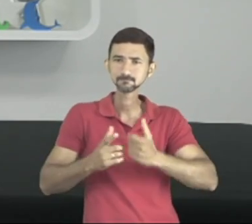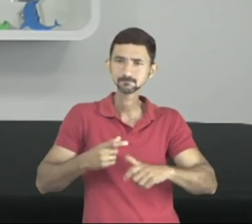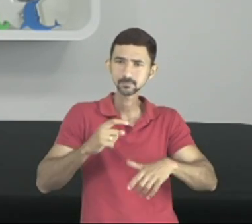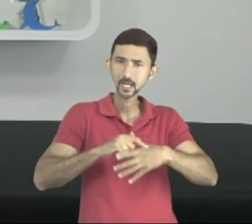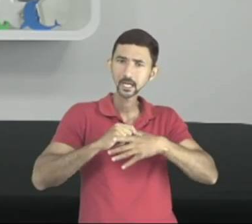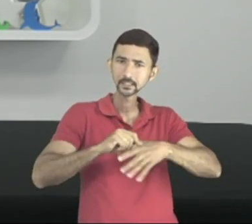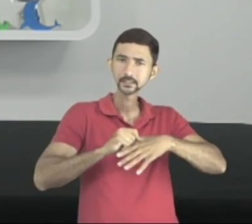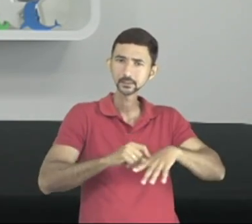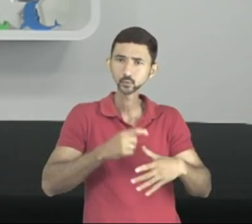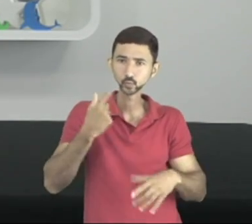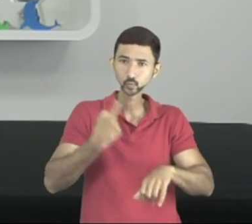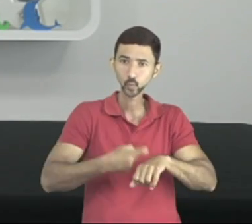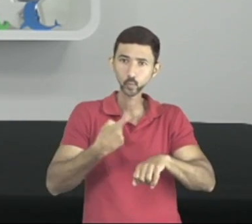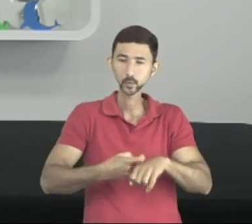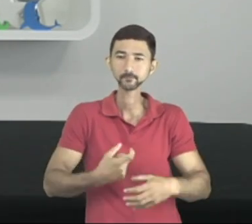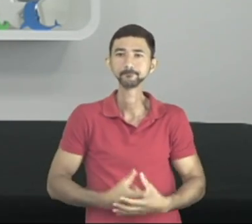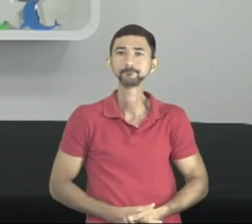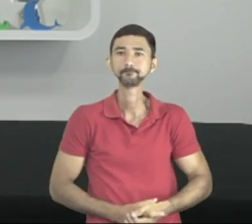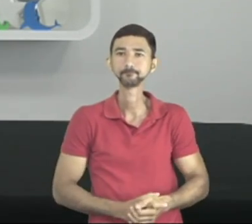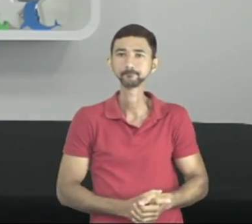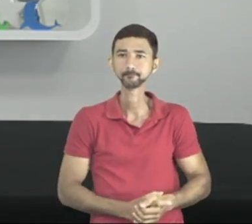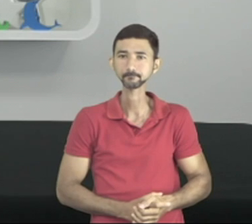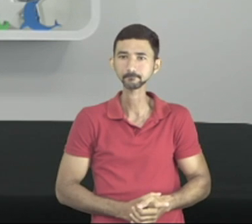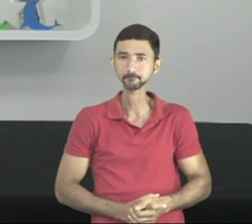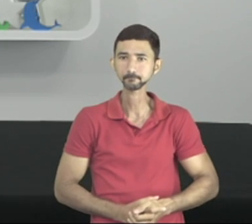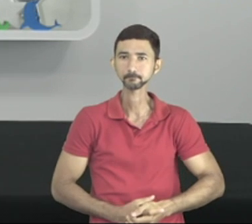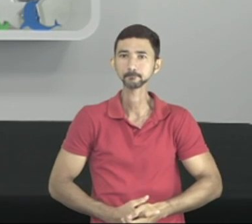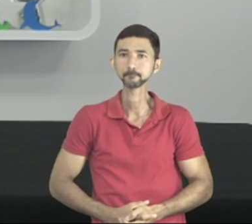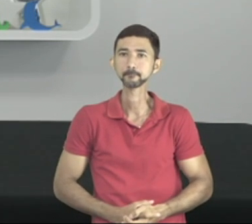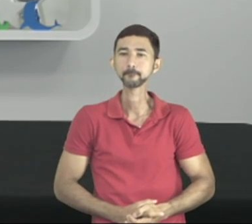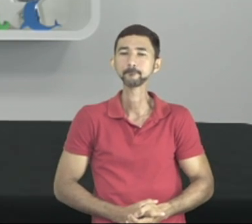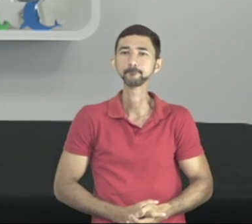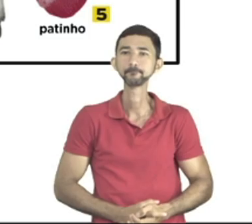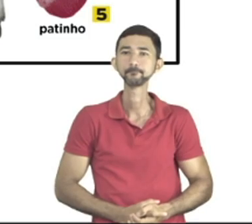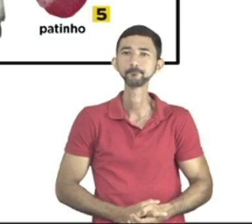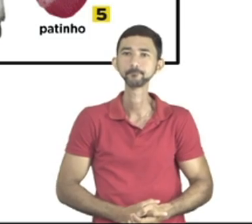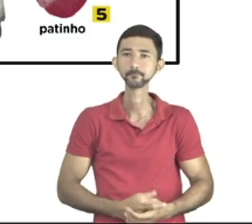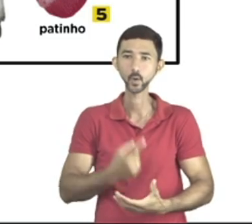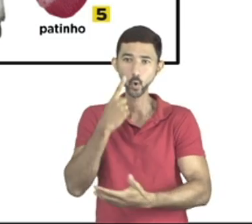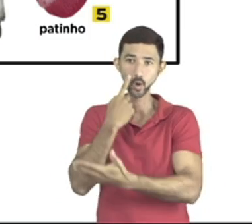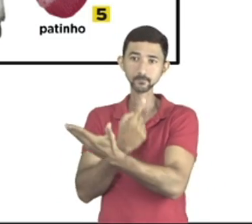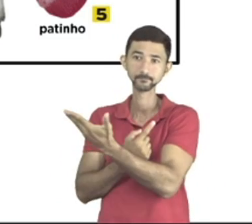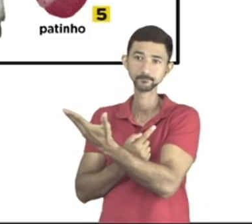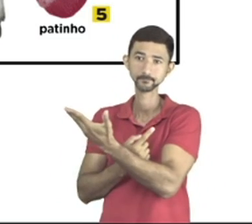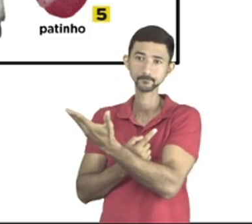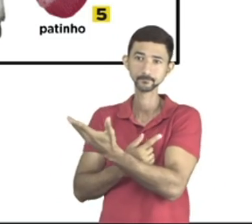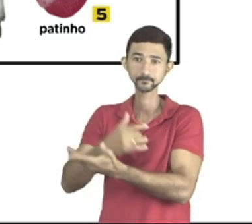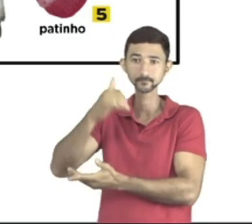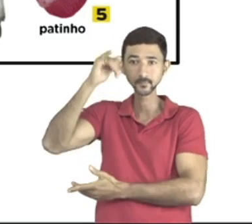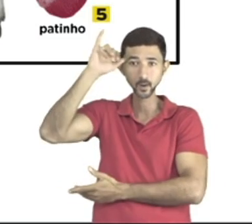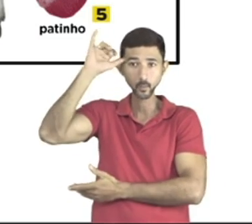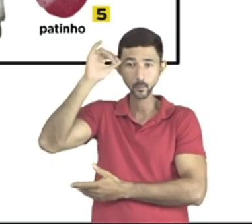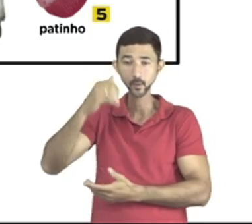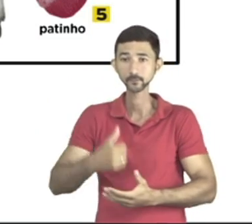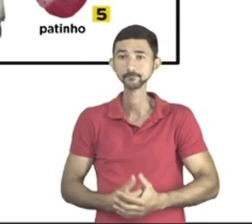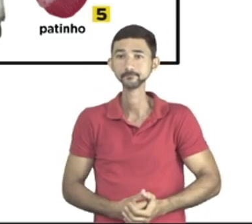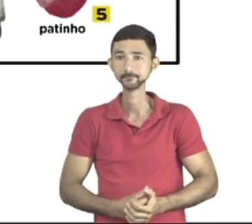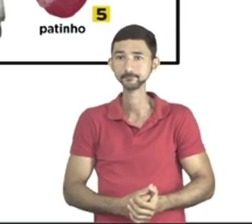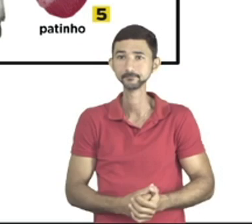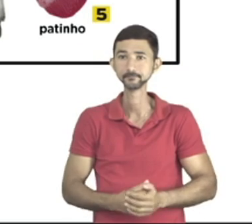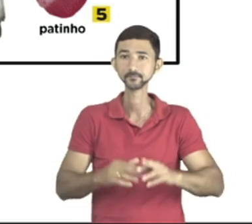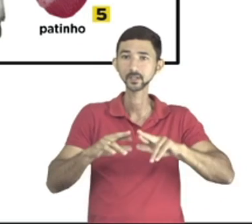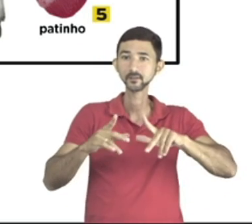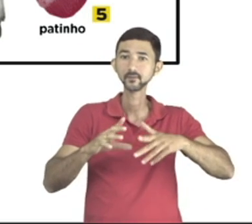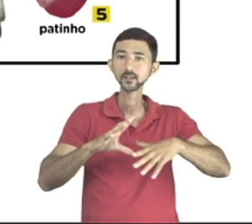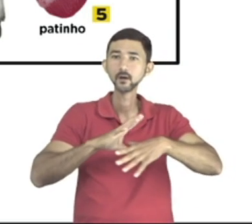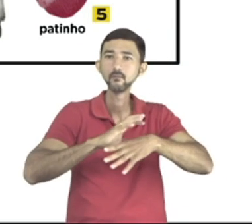muito dura. Tá? Então aí, olha o nosso slide aí, mostrando para você um boi. E a diferença da